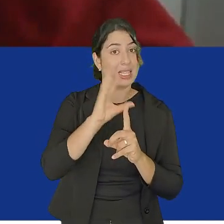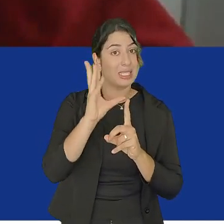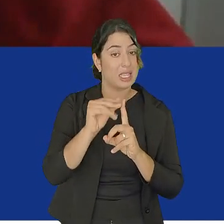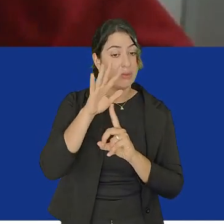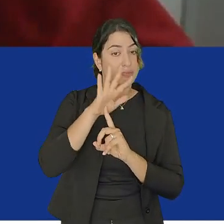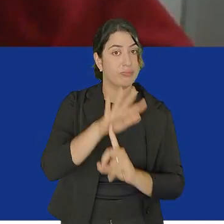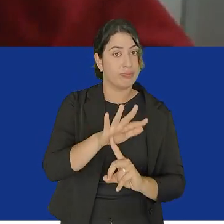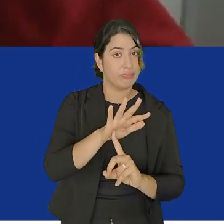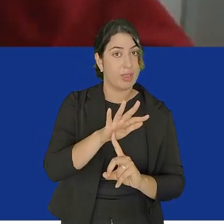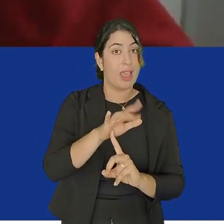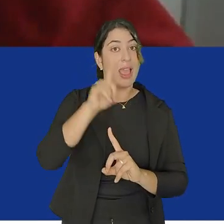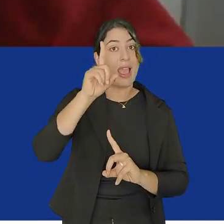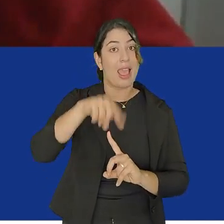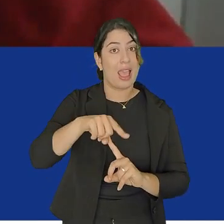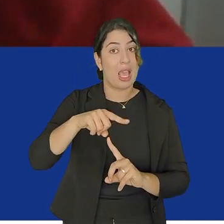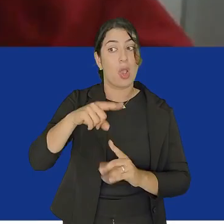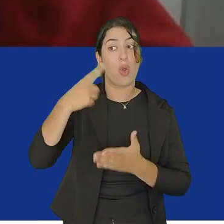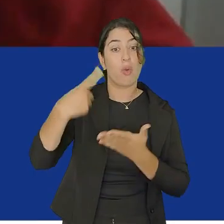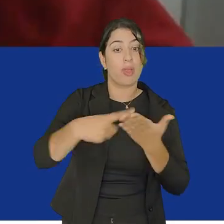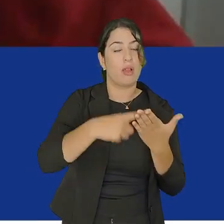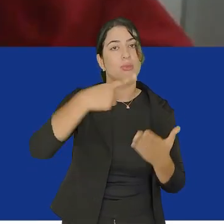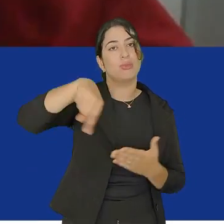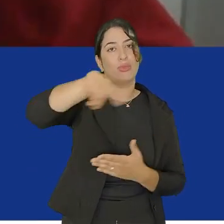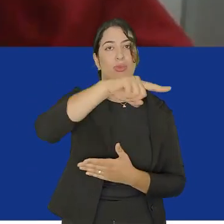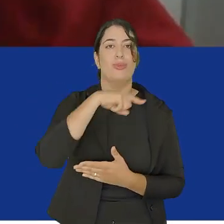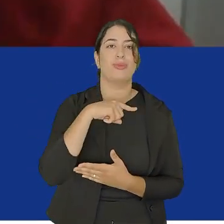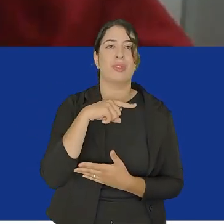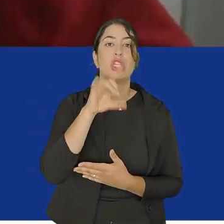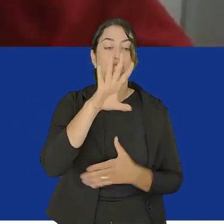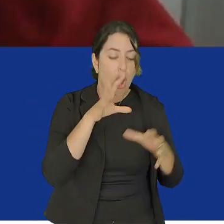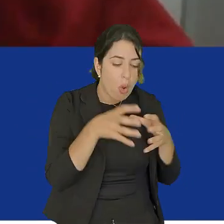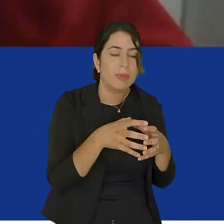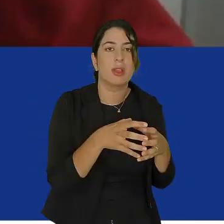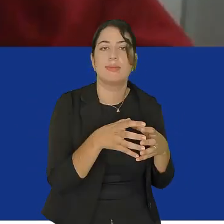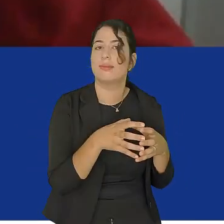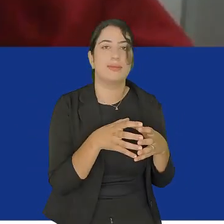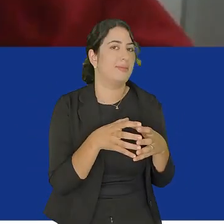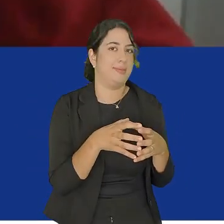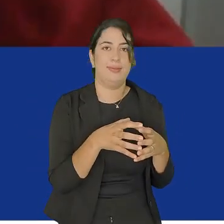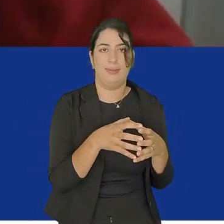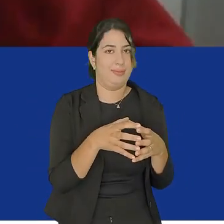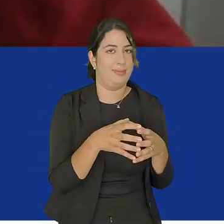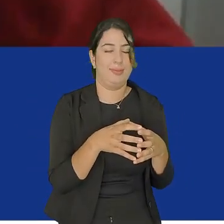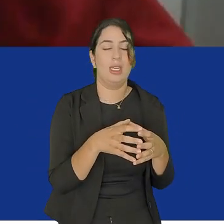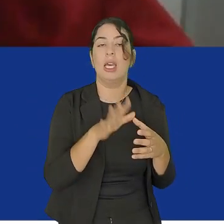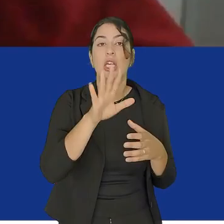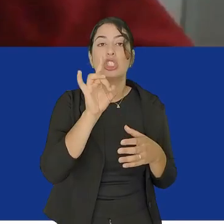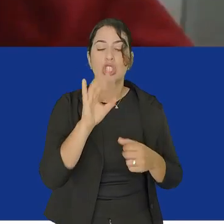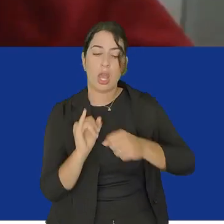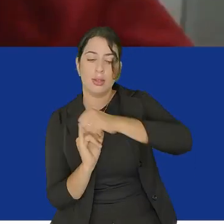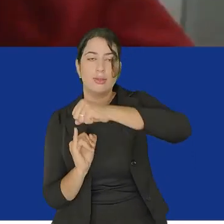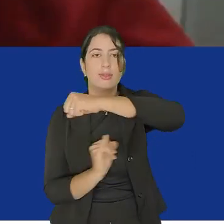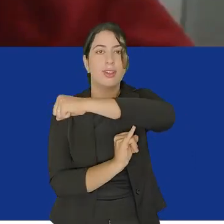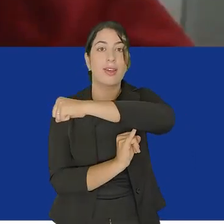um compromisso e um enfrentamento de todos nós. Não é da comissão, não é da instituição em si, mas